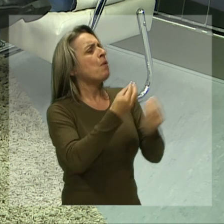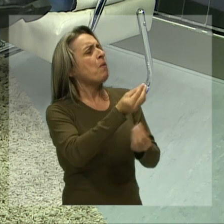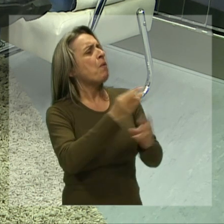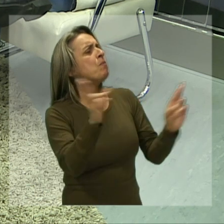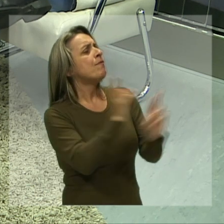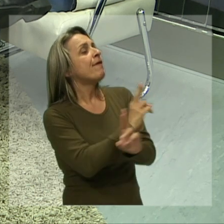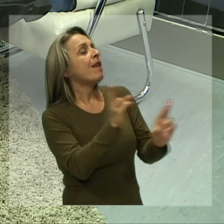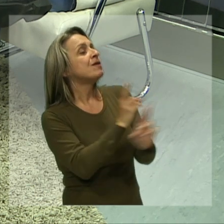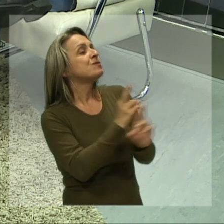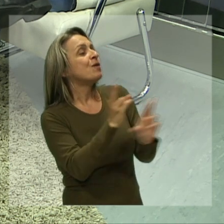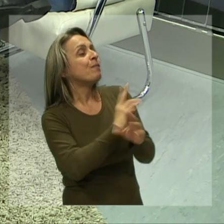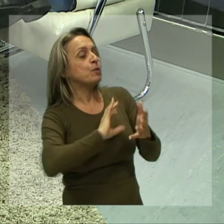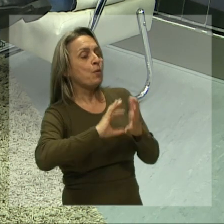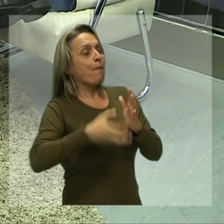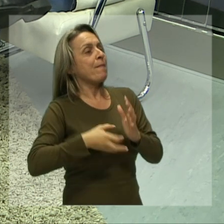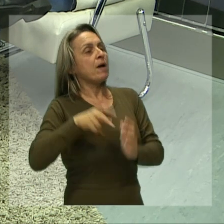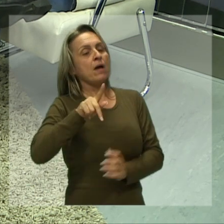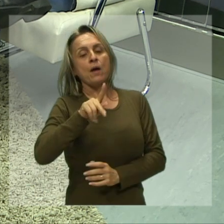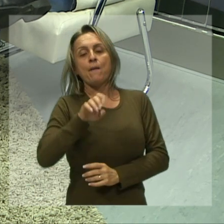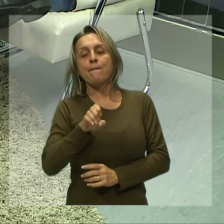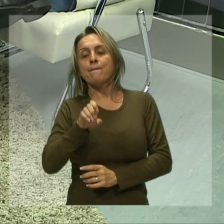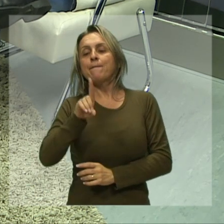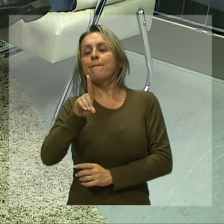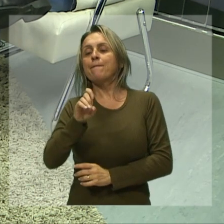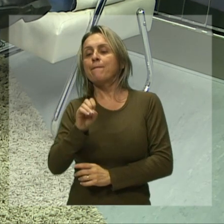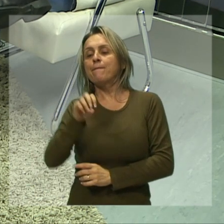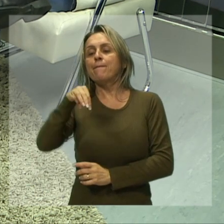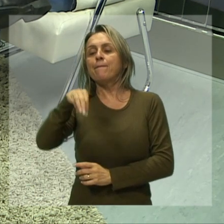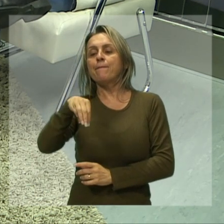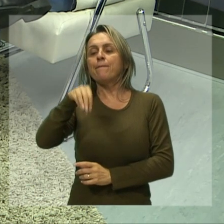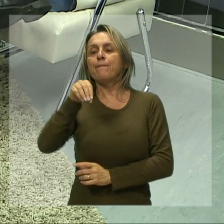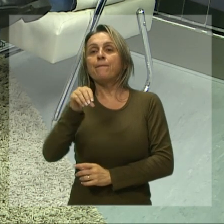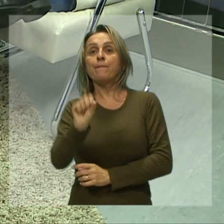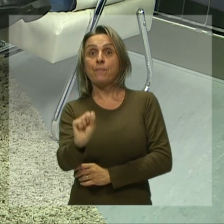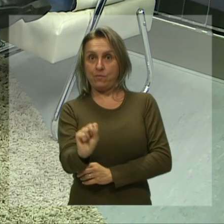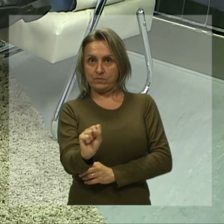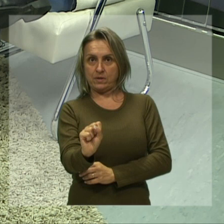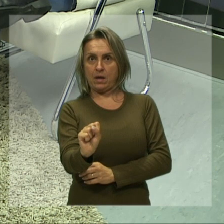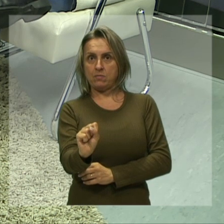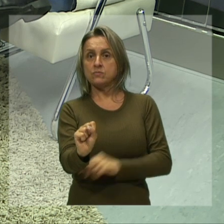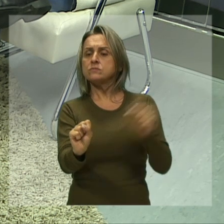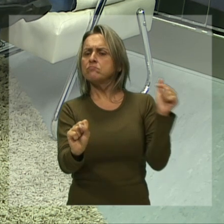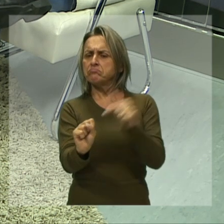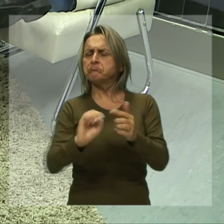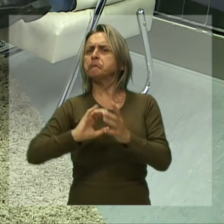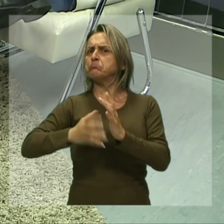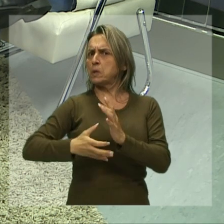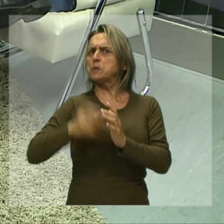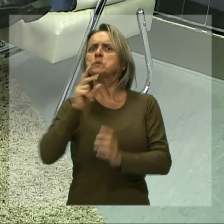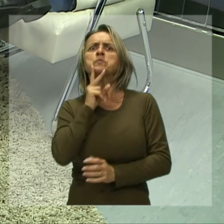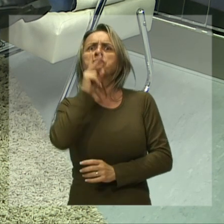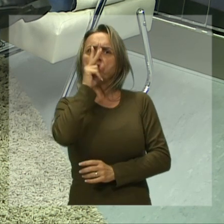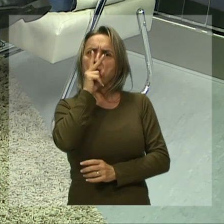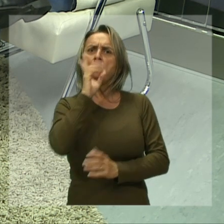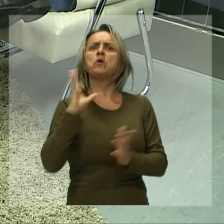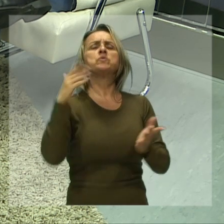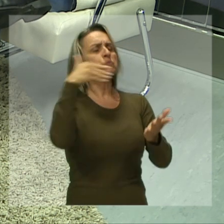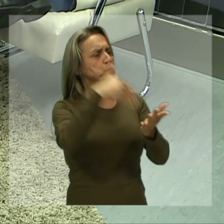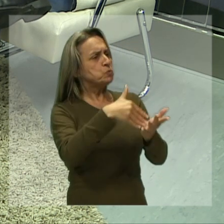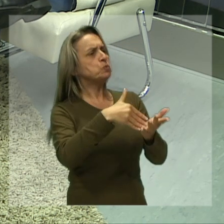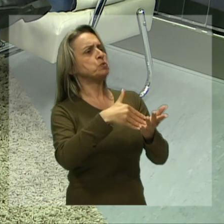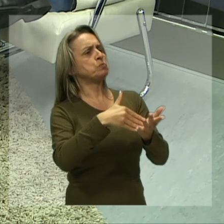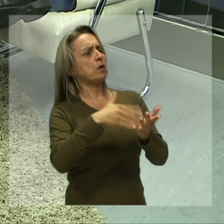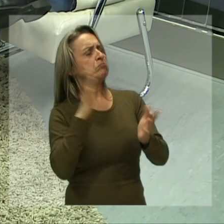com o Podemos, né? Um partido até que se tornou forte a partir da última eleição. O senhor bateu o recorde